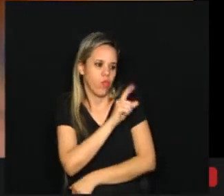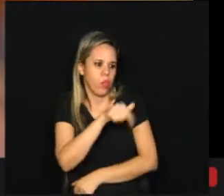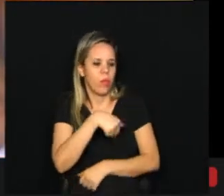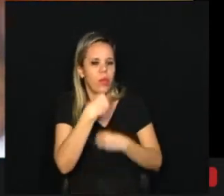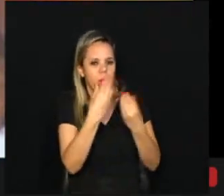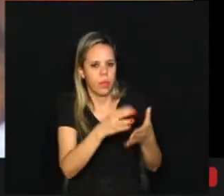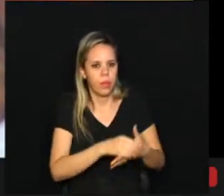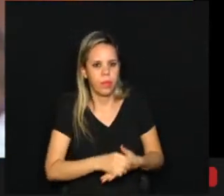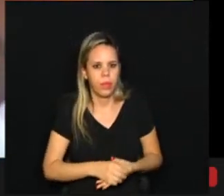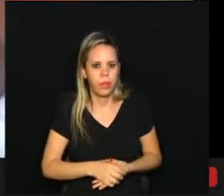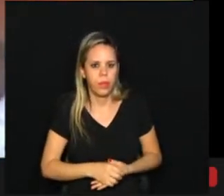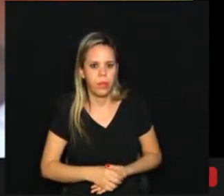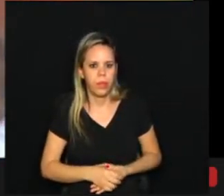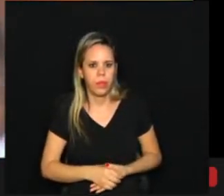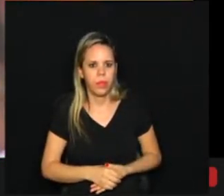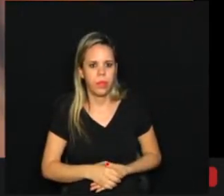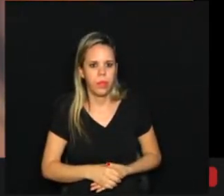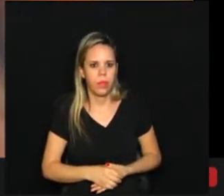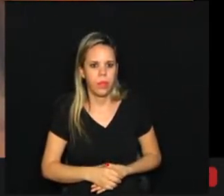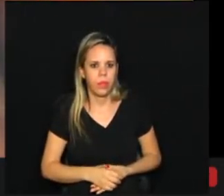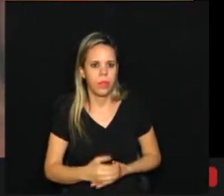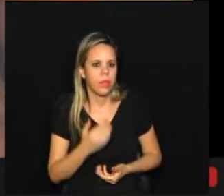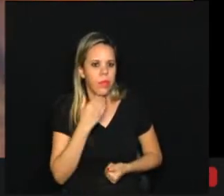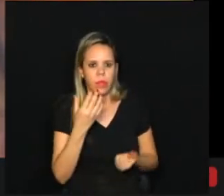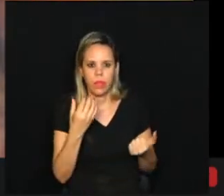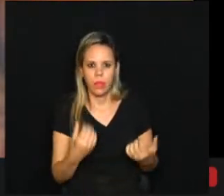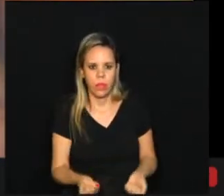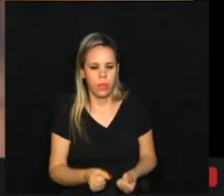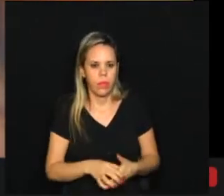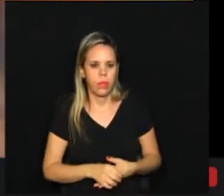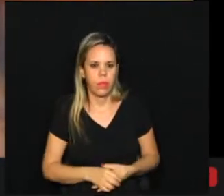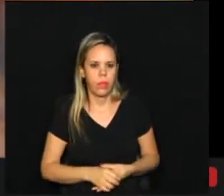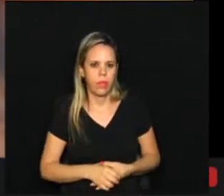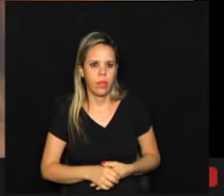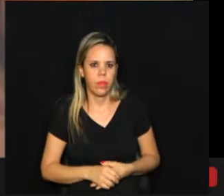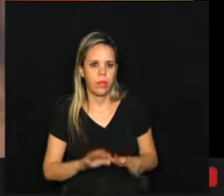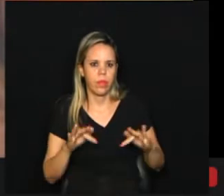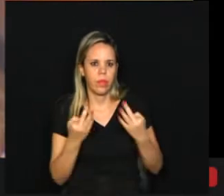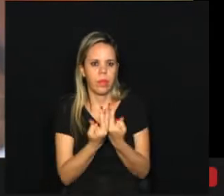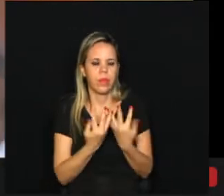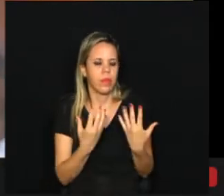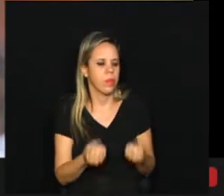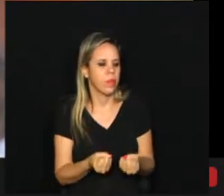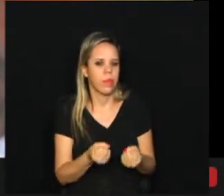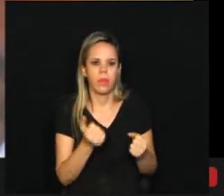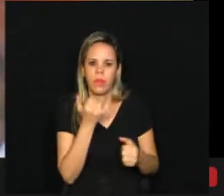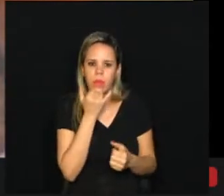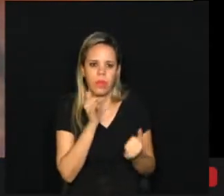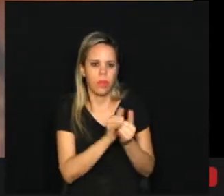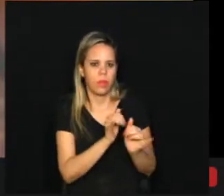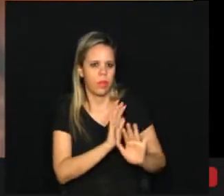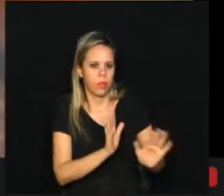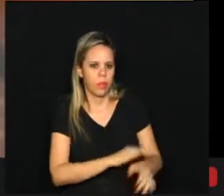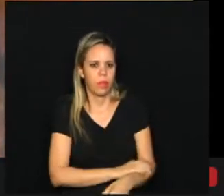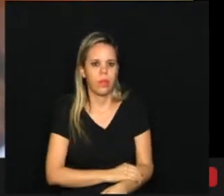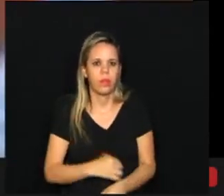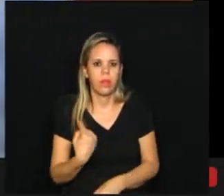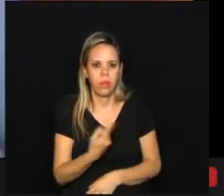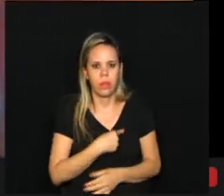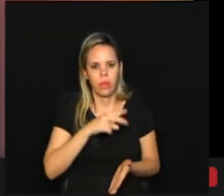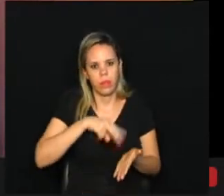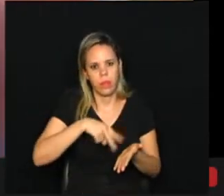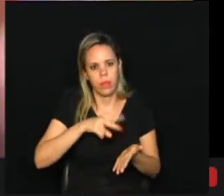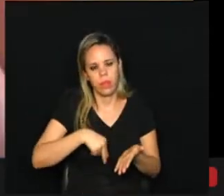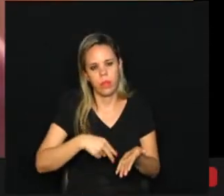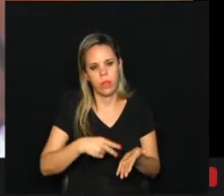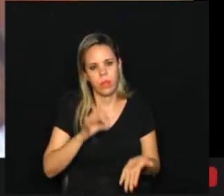mandaram uma retratação que não foi aceita pela família, até porque, se nós lemos a